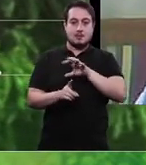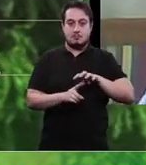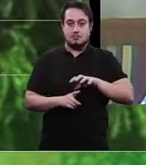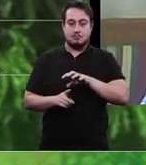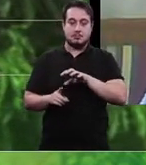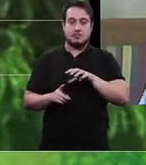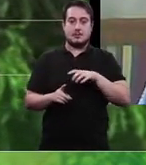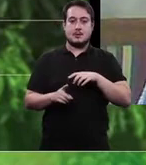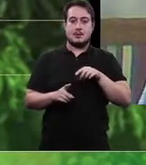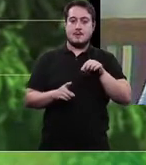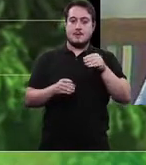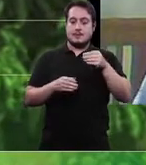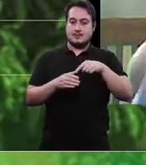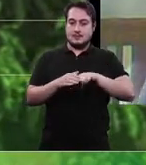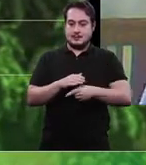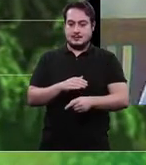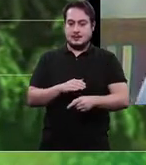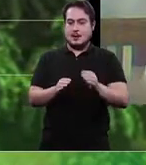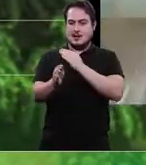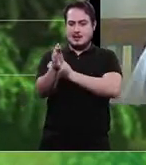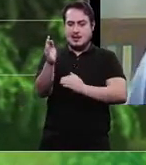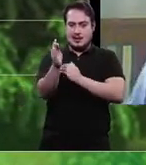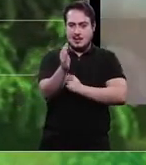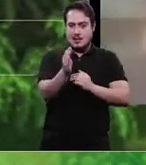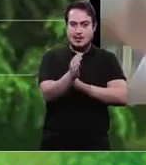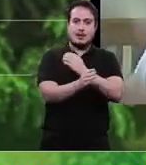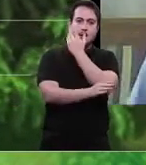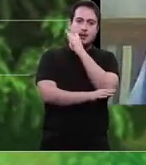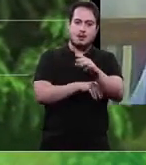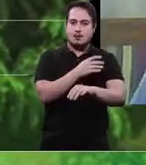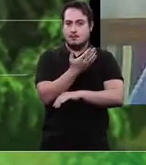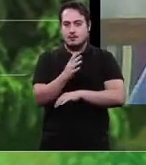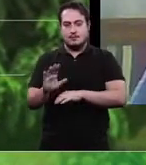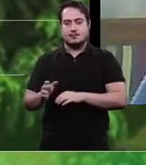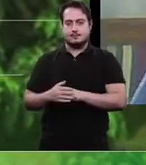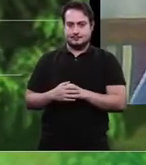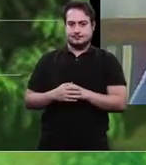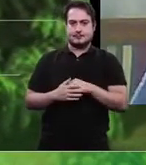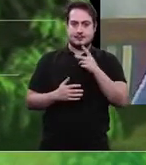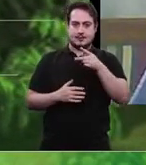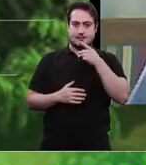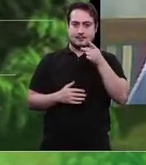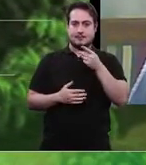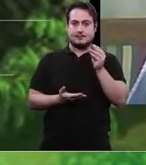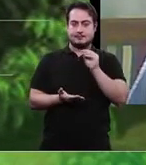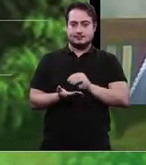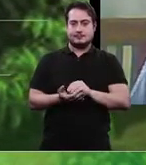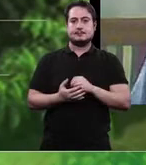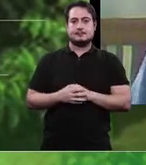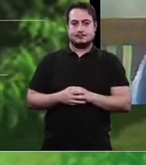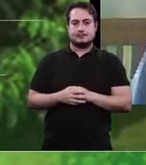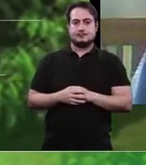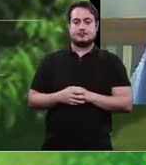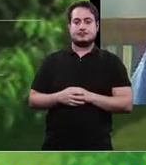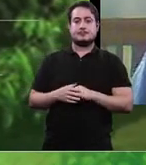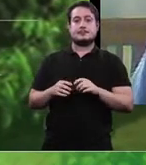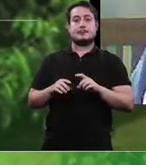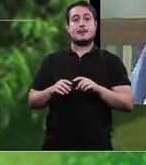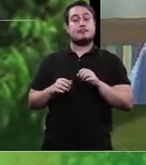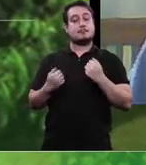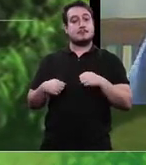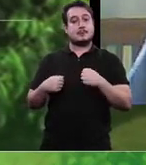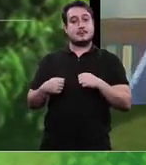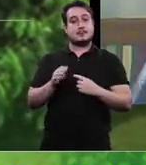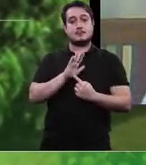internacional, oriundas de desmatamento de floresta, de tudo aquilo que se imputa à atividade agropecuária brasileira. Então, a gente